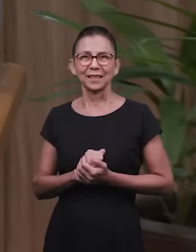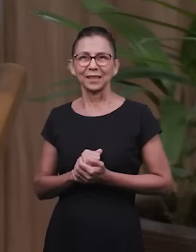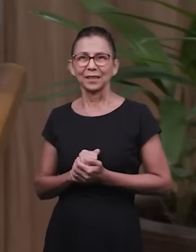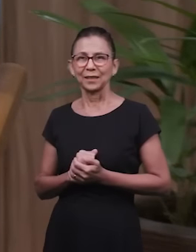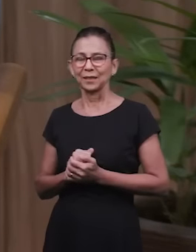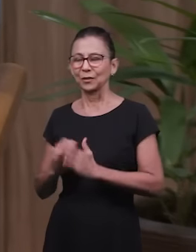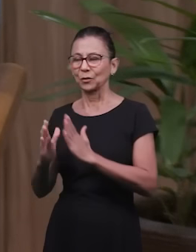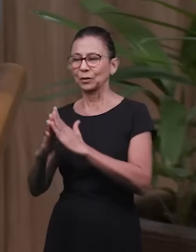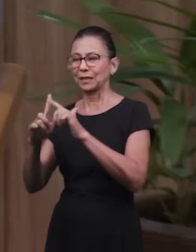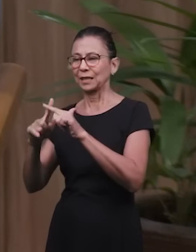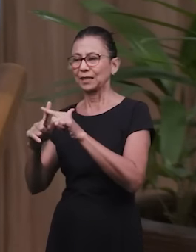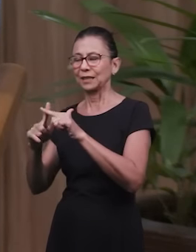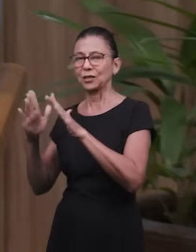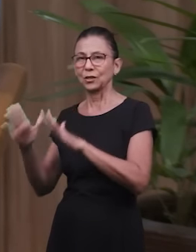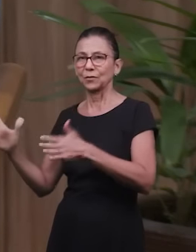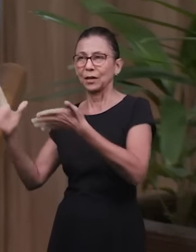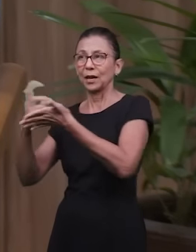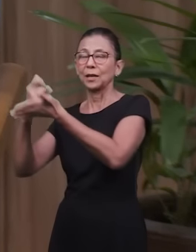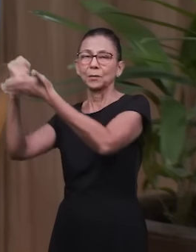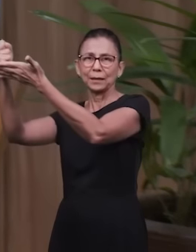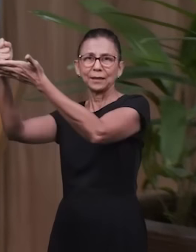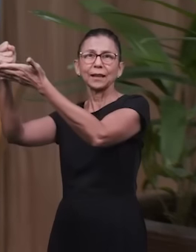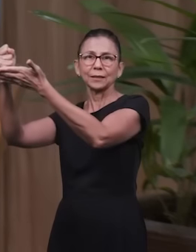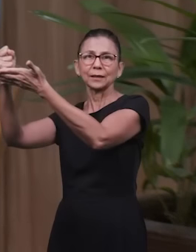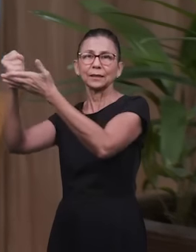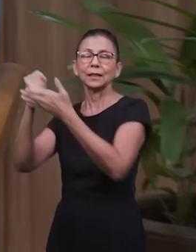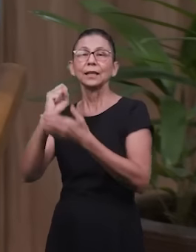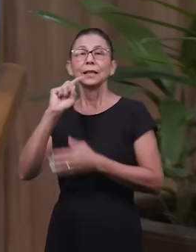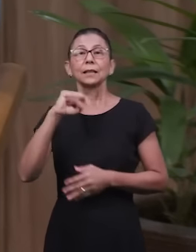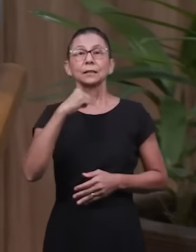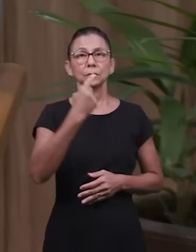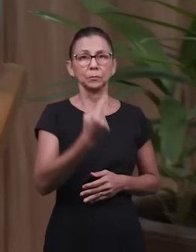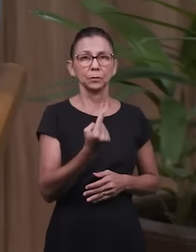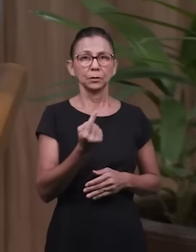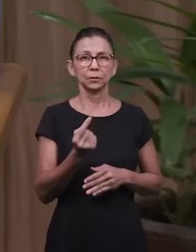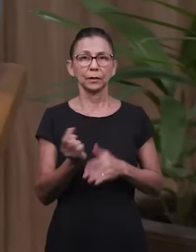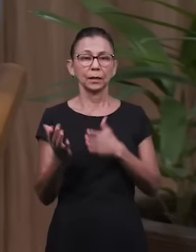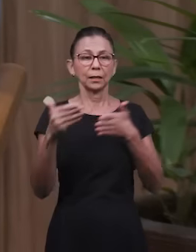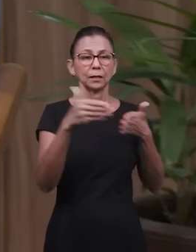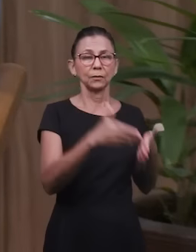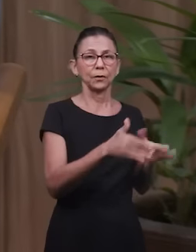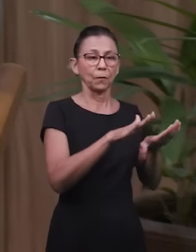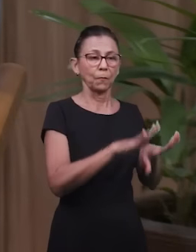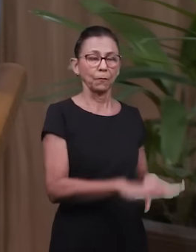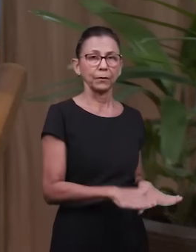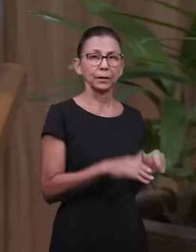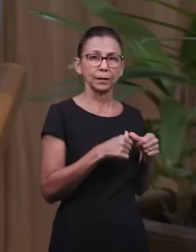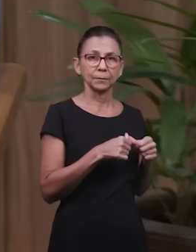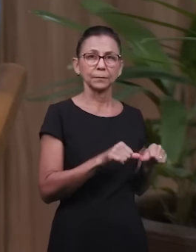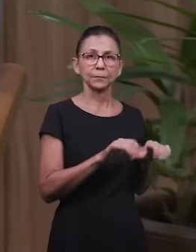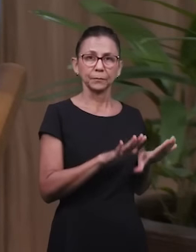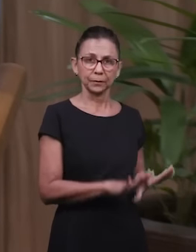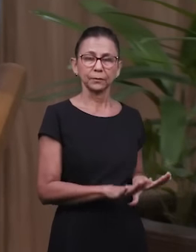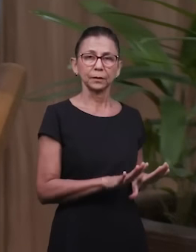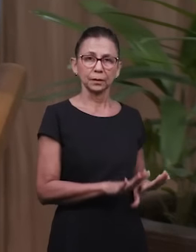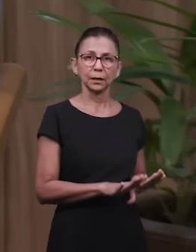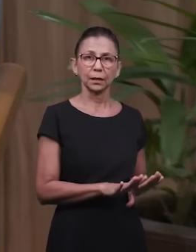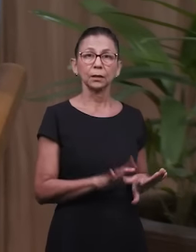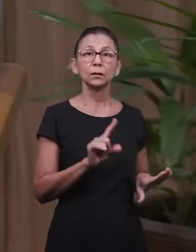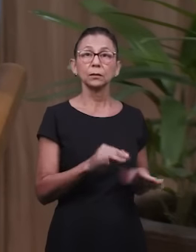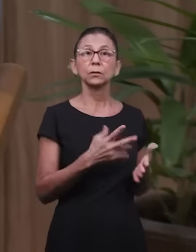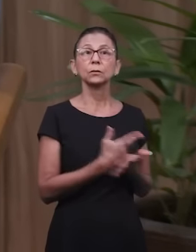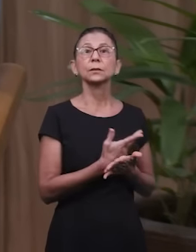com os guardas não é da igreja fiel, porque essa já foi arrebatada, claro, mas da igreja que fica. Essa palavra,